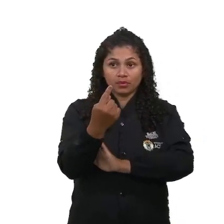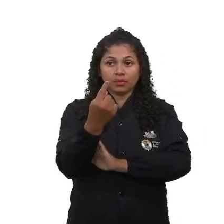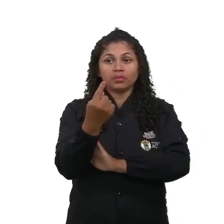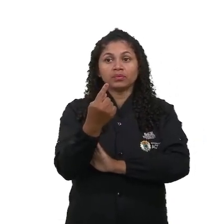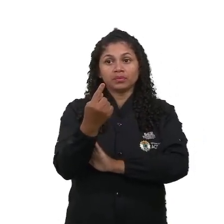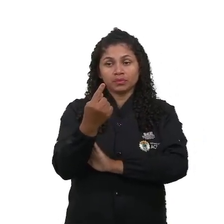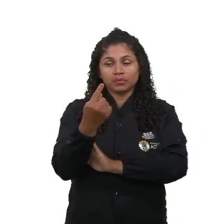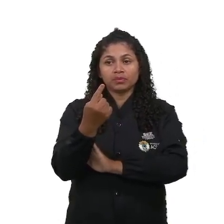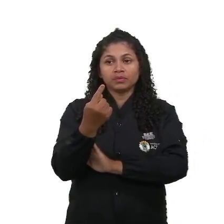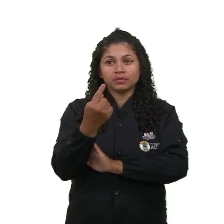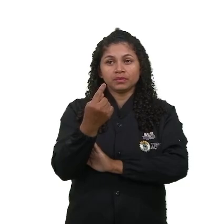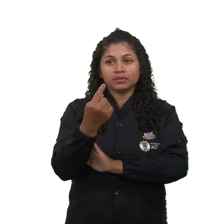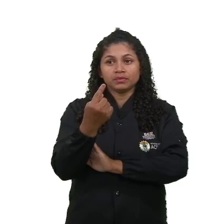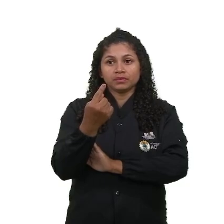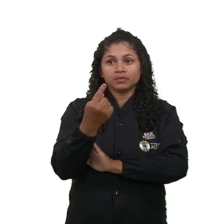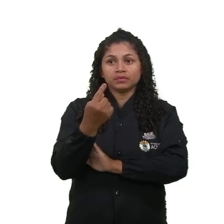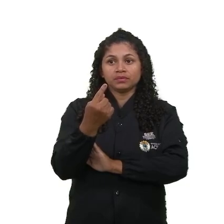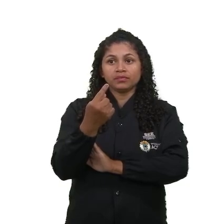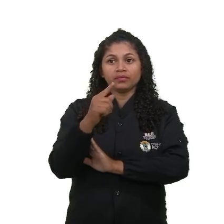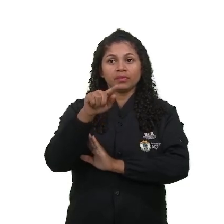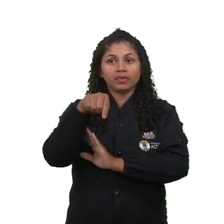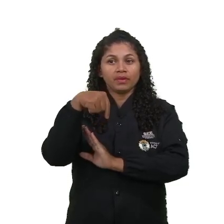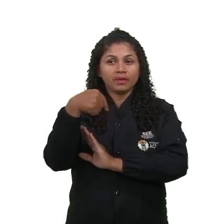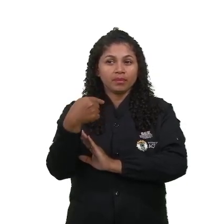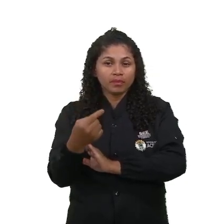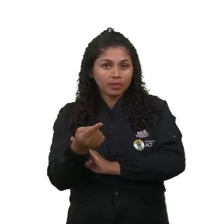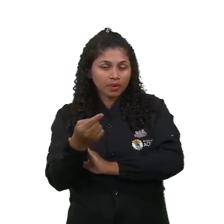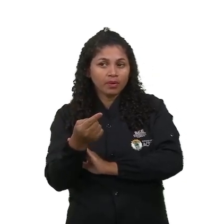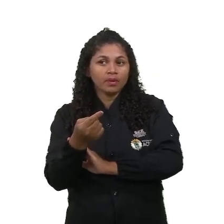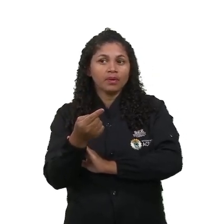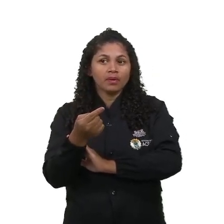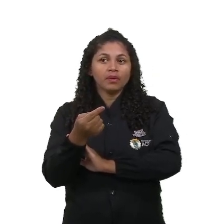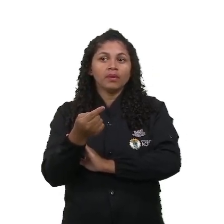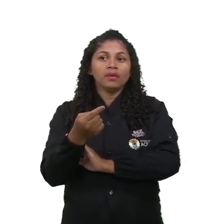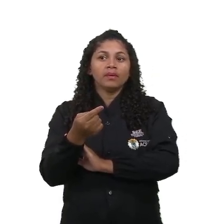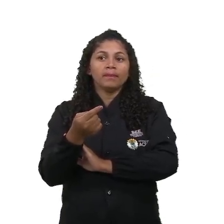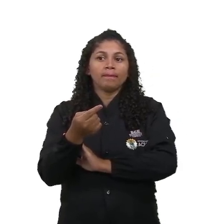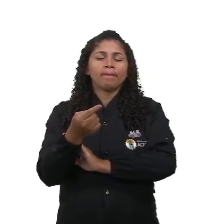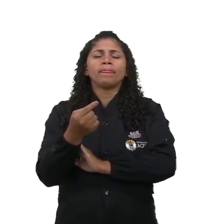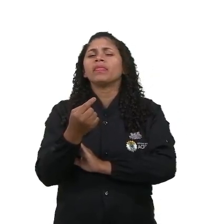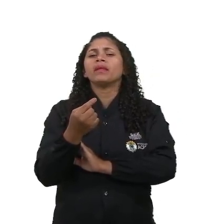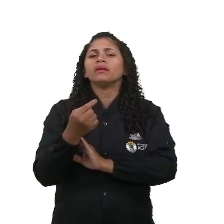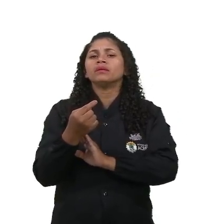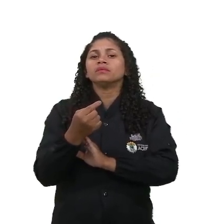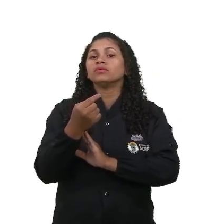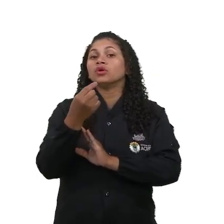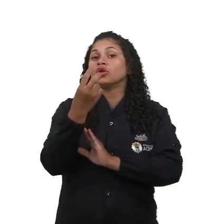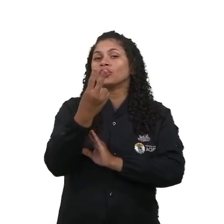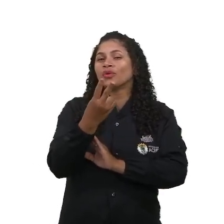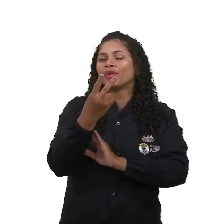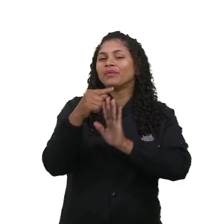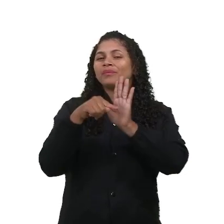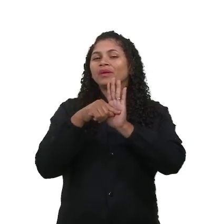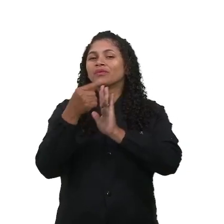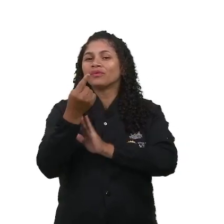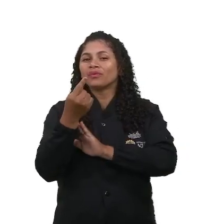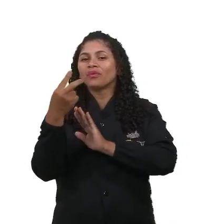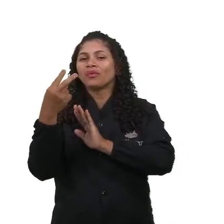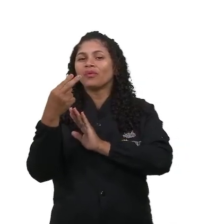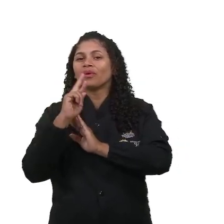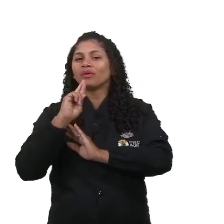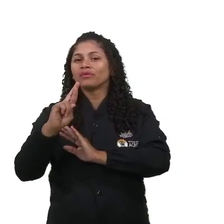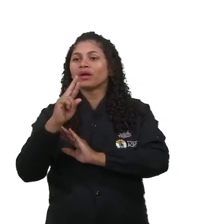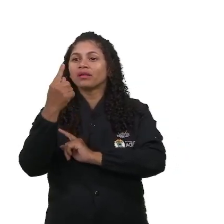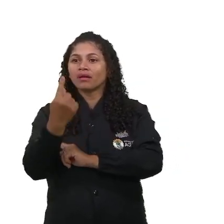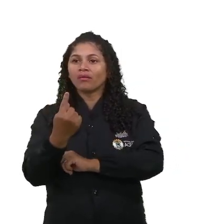segunda coordenada. Menos 1, menos 2, menos 3.